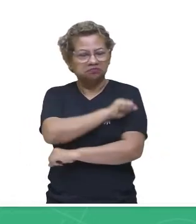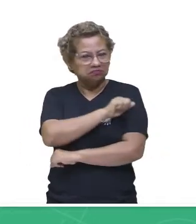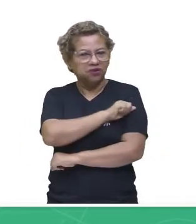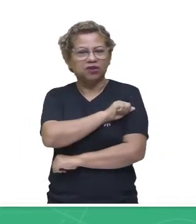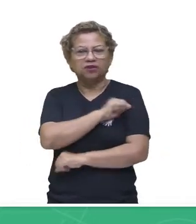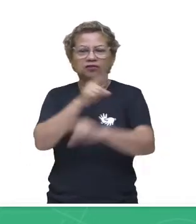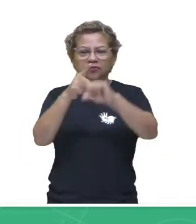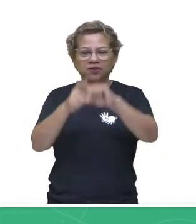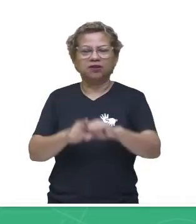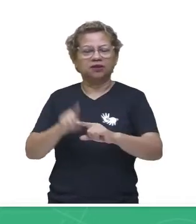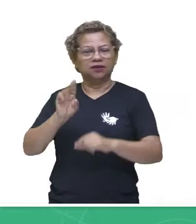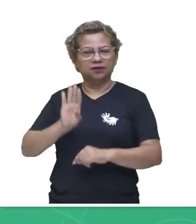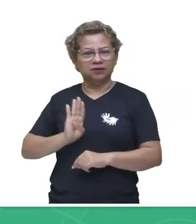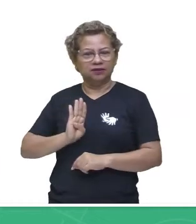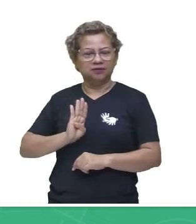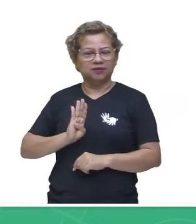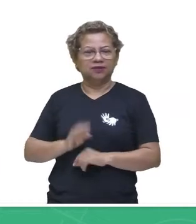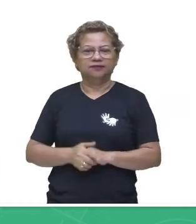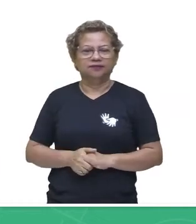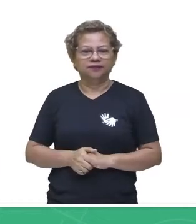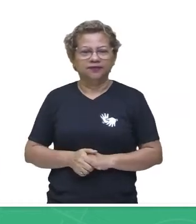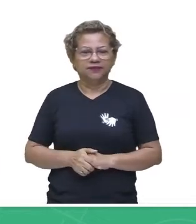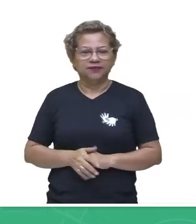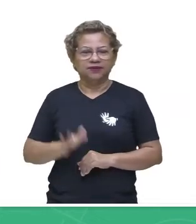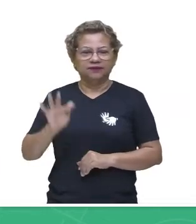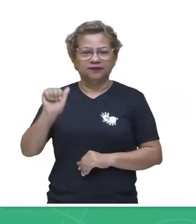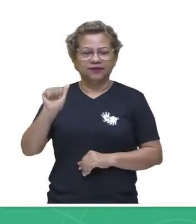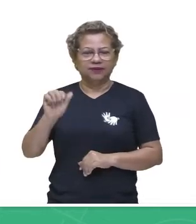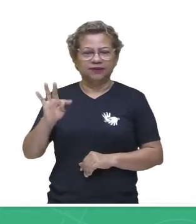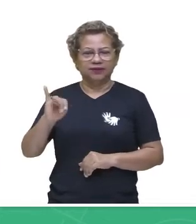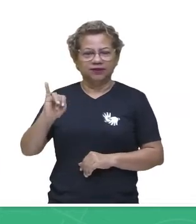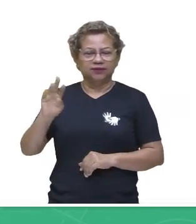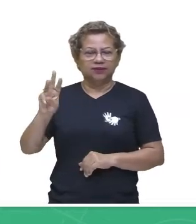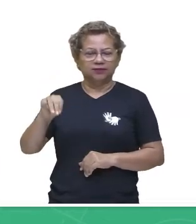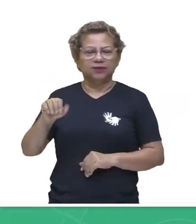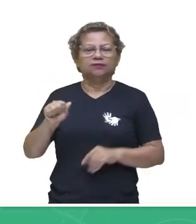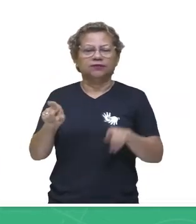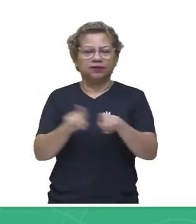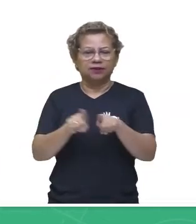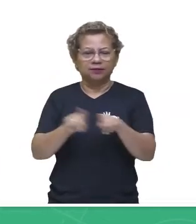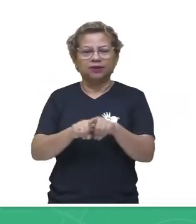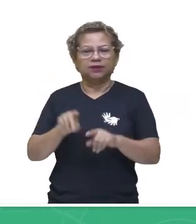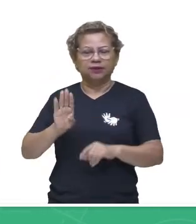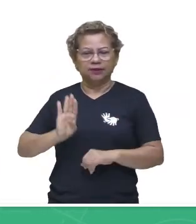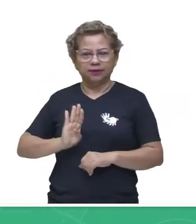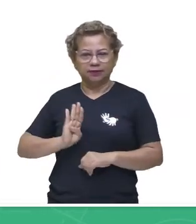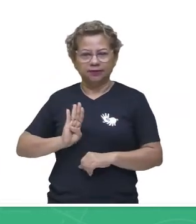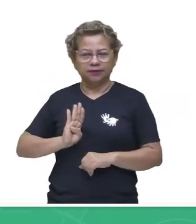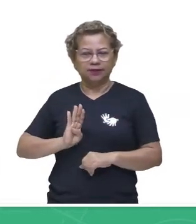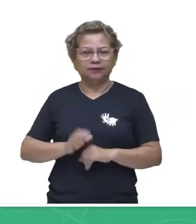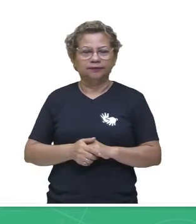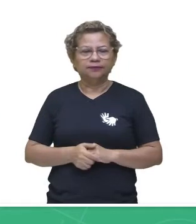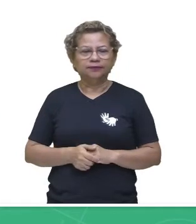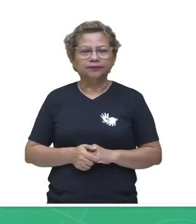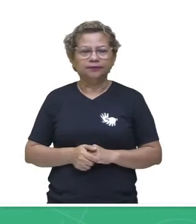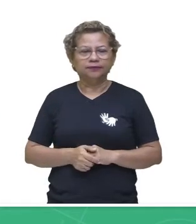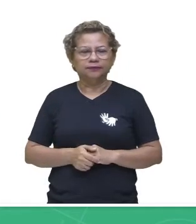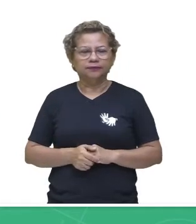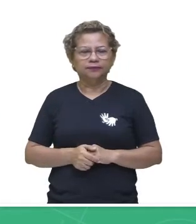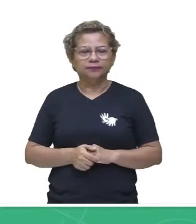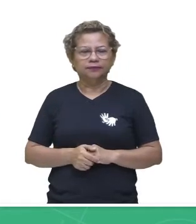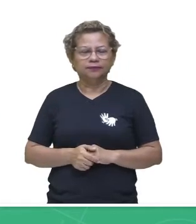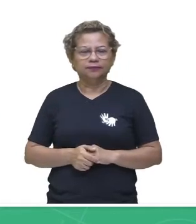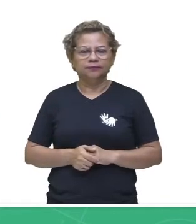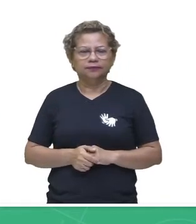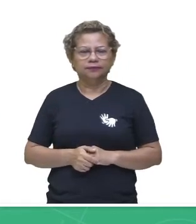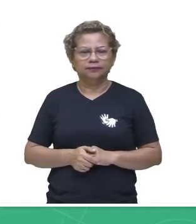indo na mesma resposta. A Fátima Graças Pinho Alves colocou também a letra B como a resposta correta.